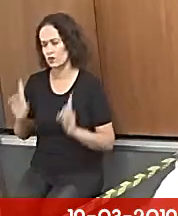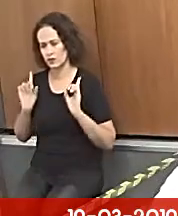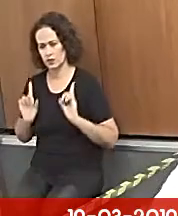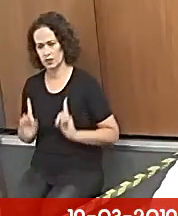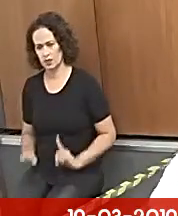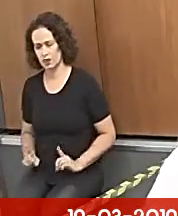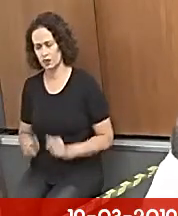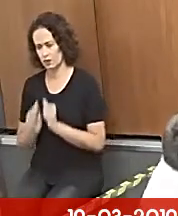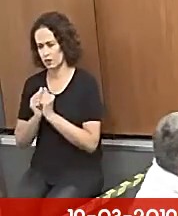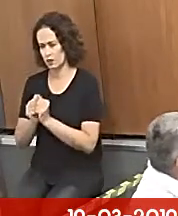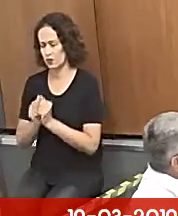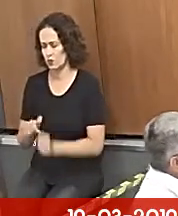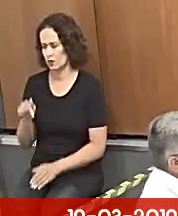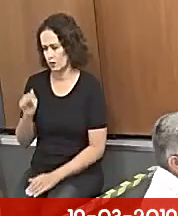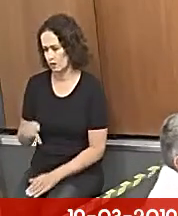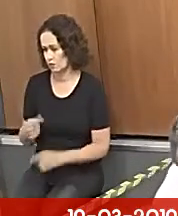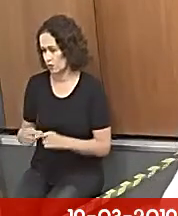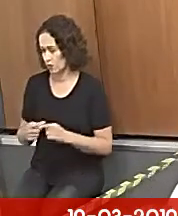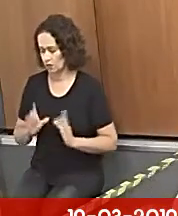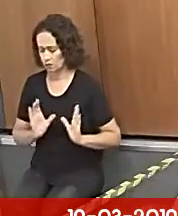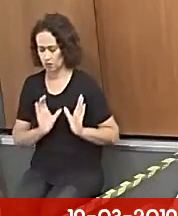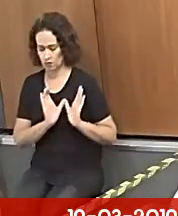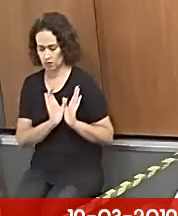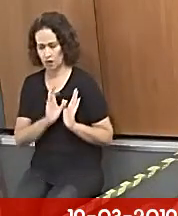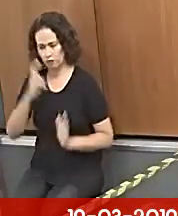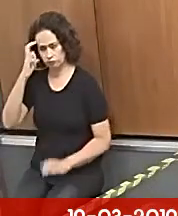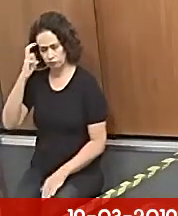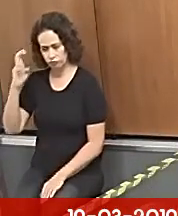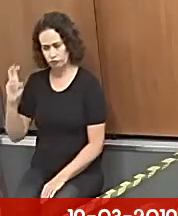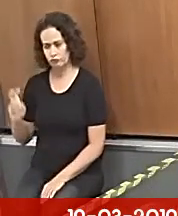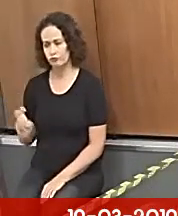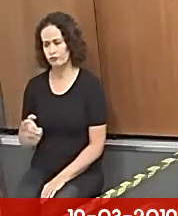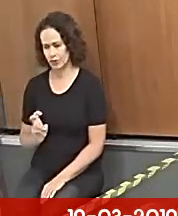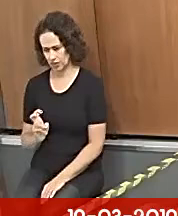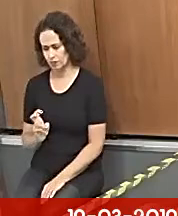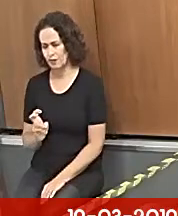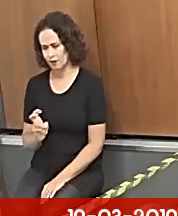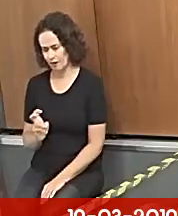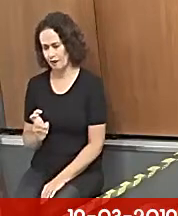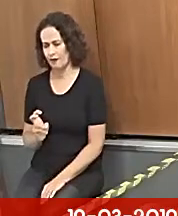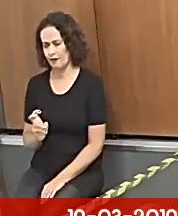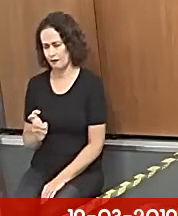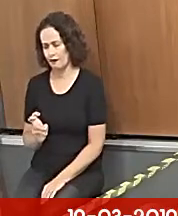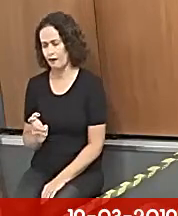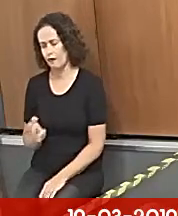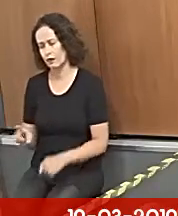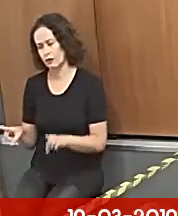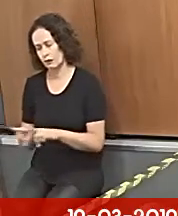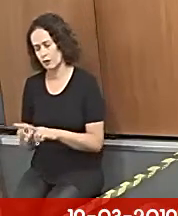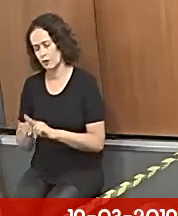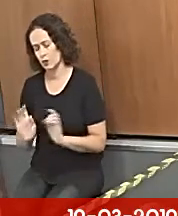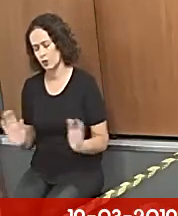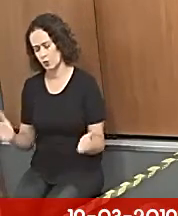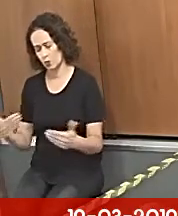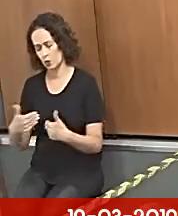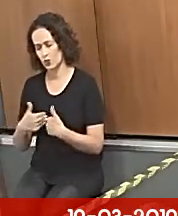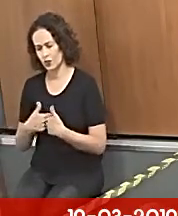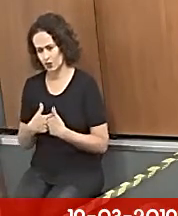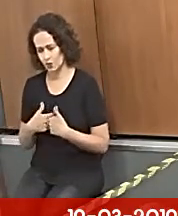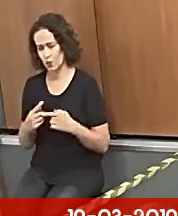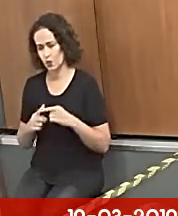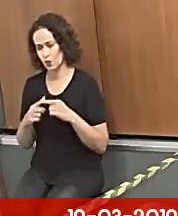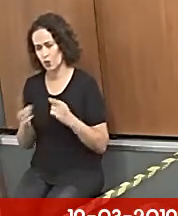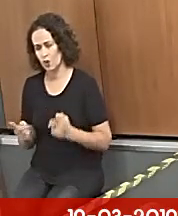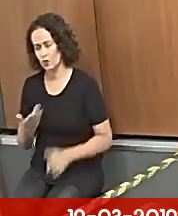porque no caso da apae a deficiência intelectual e múltipla incluindo né o espectro do autismo mas os demais